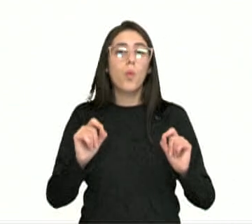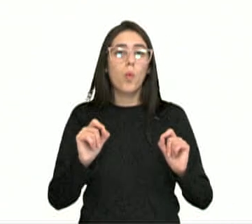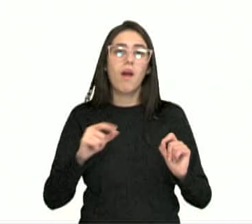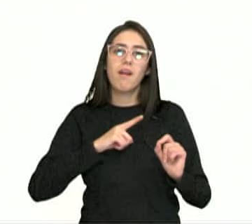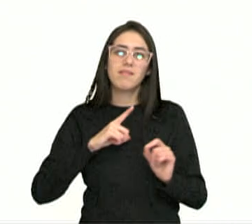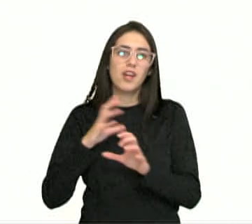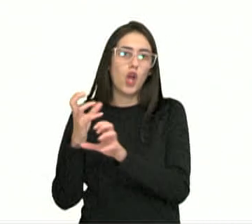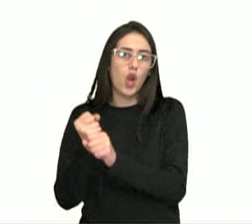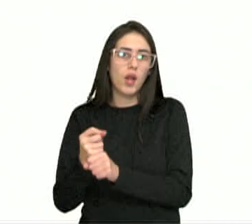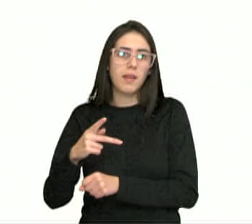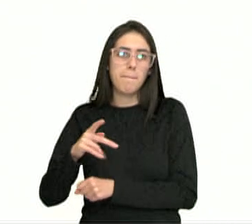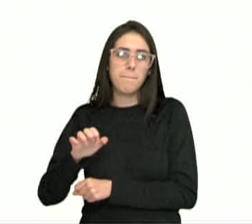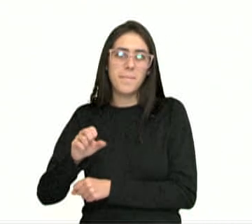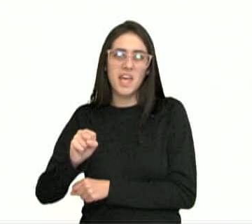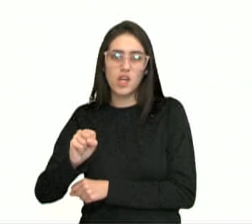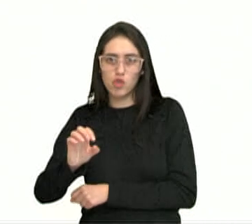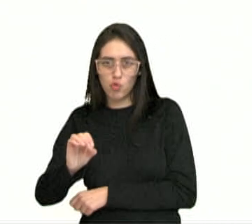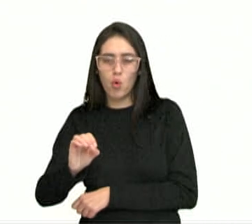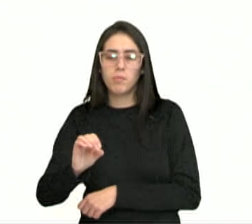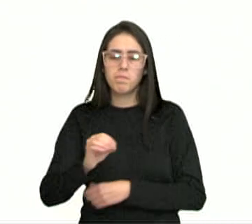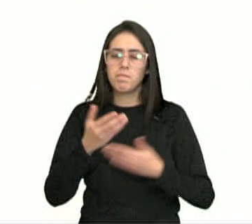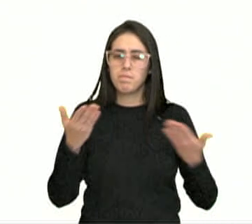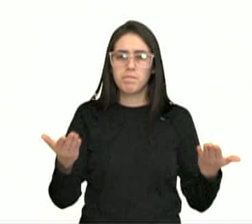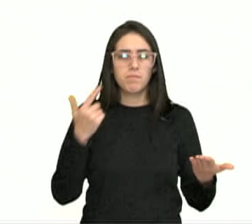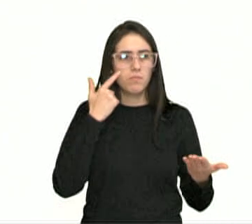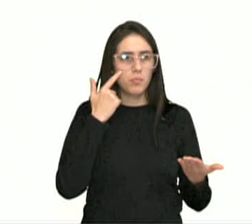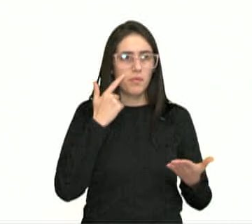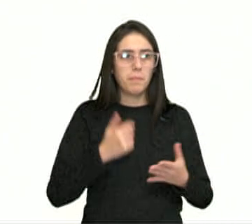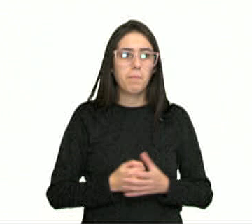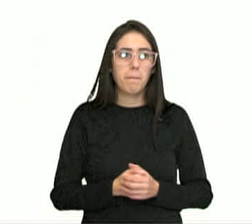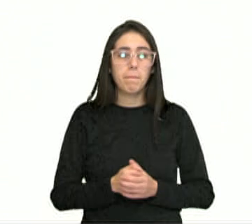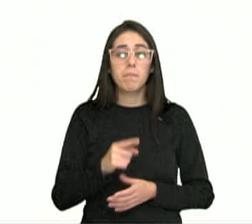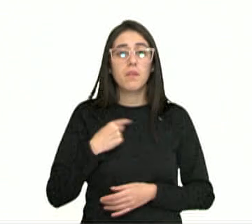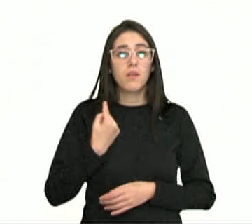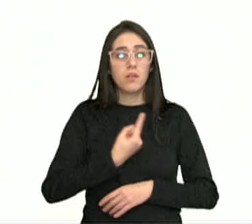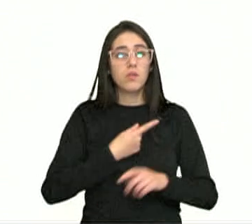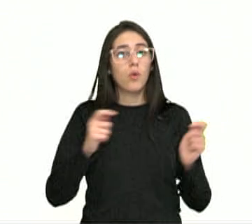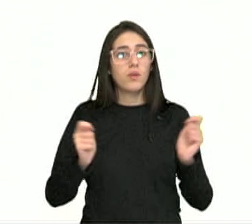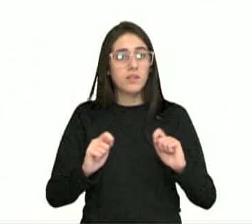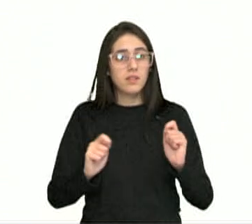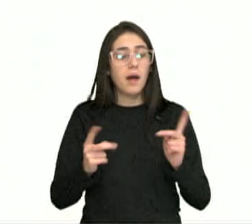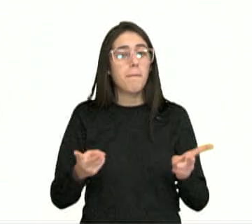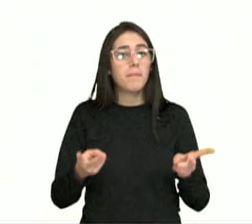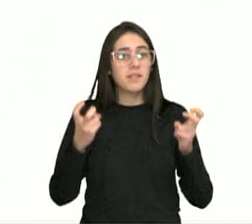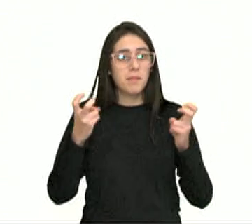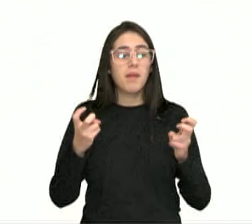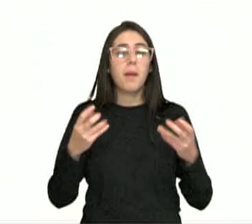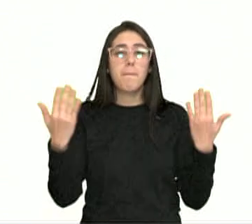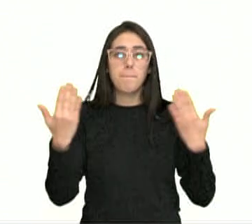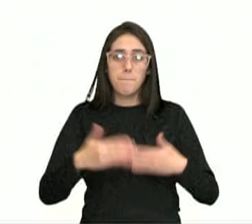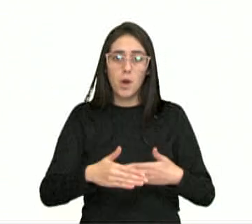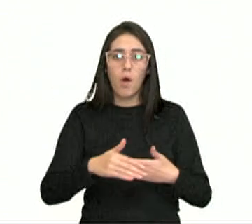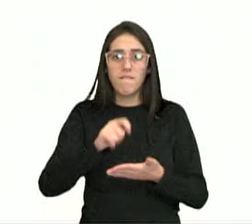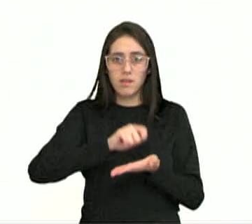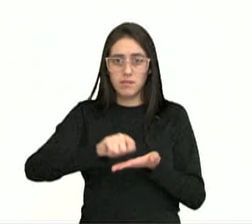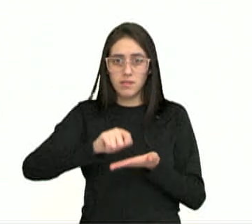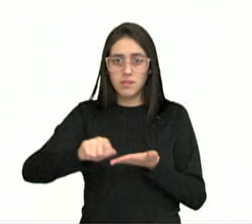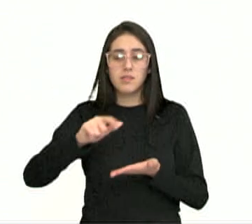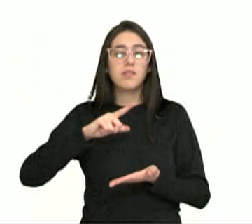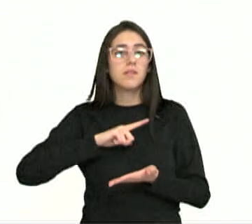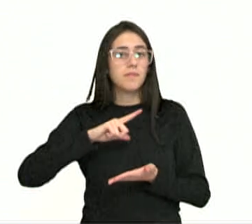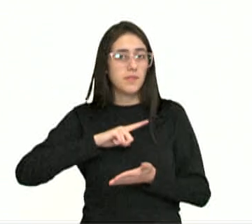peso, ok? Então, vamos lá. Podemos perceber que a prova escrita